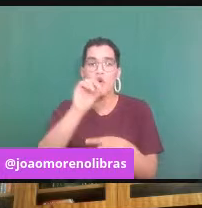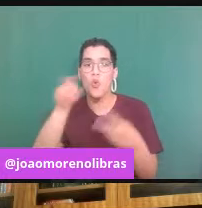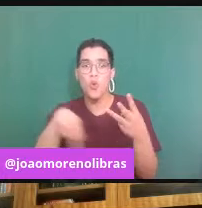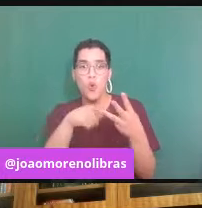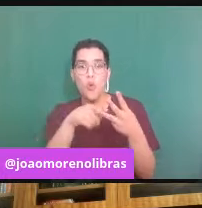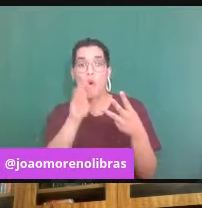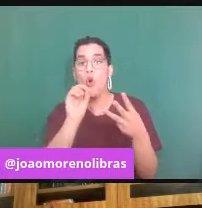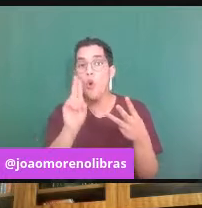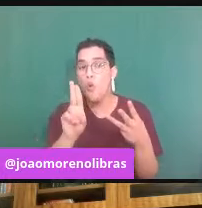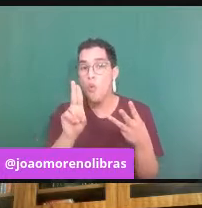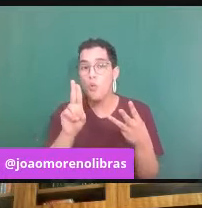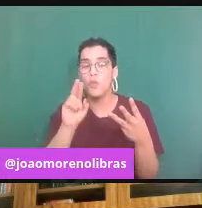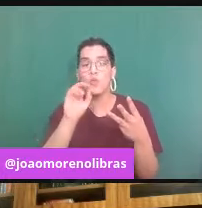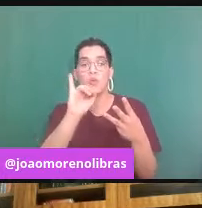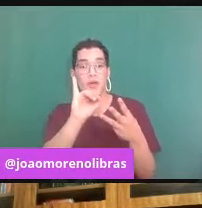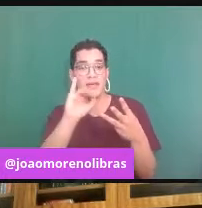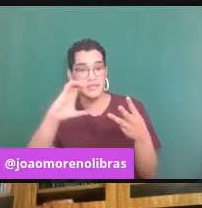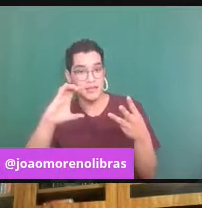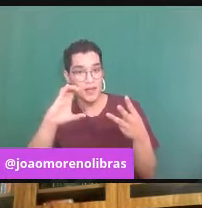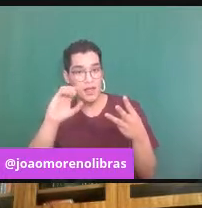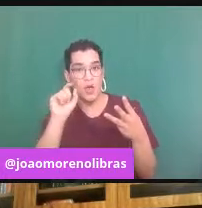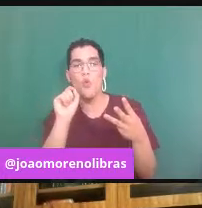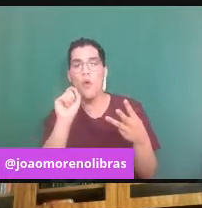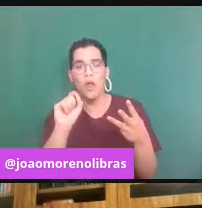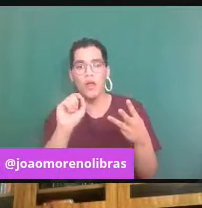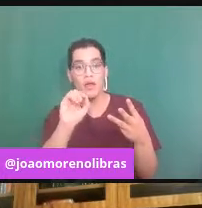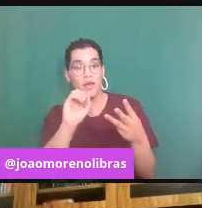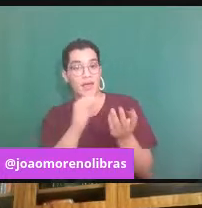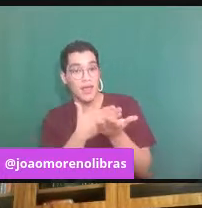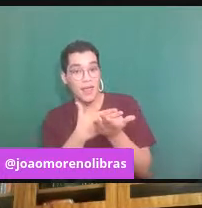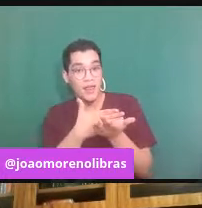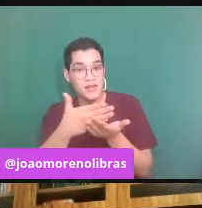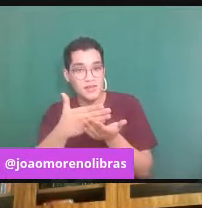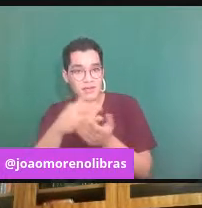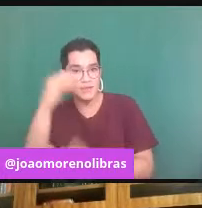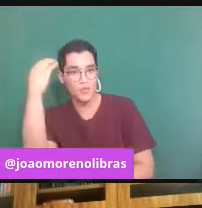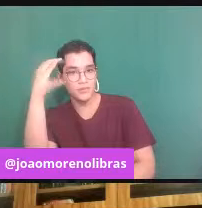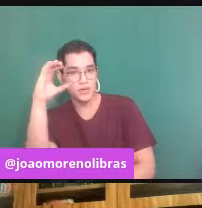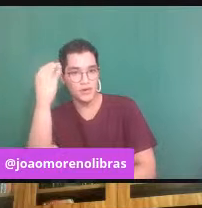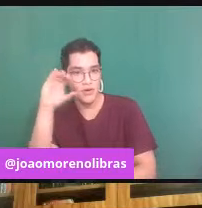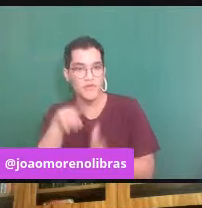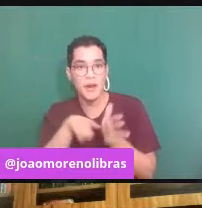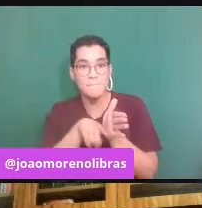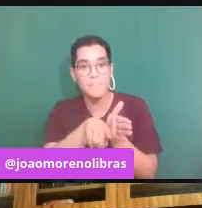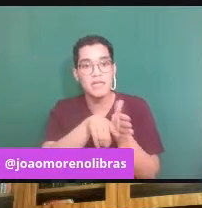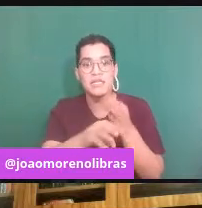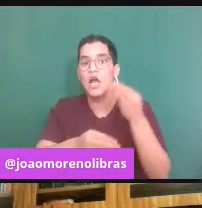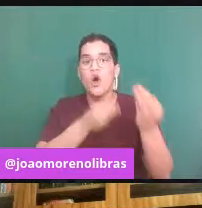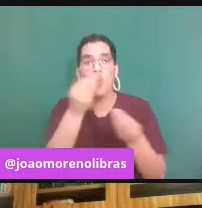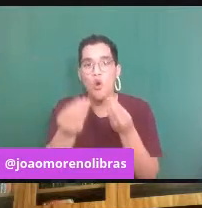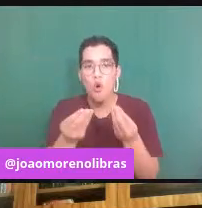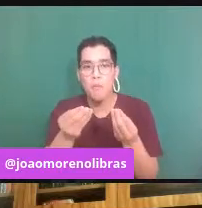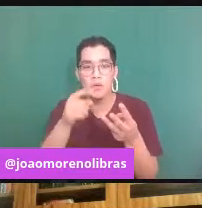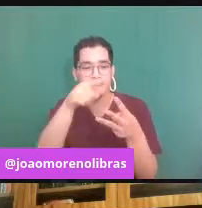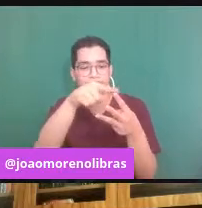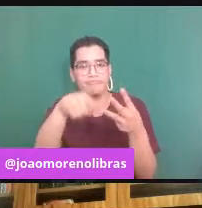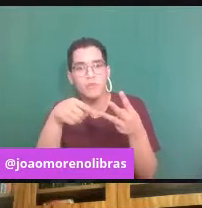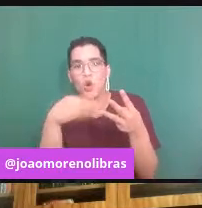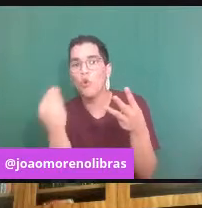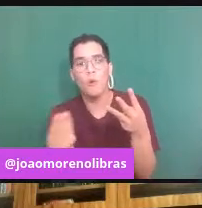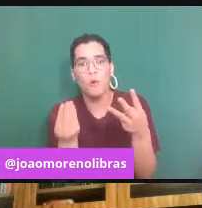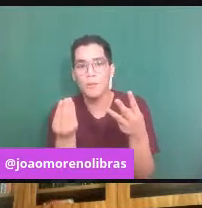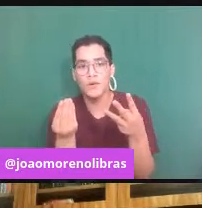de doutorado, de mestrado, como é que estão hoje as tendências da nossa pesquisa nesses programas, né?